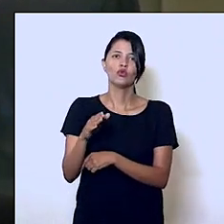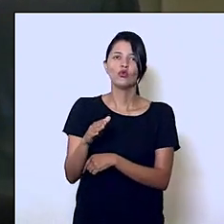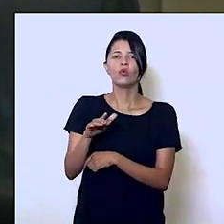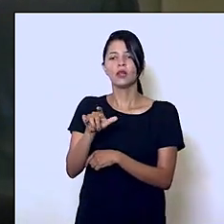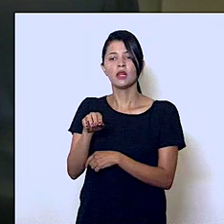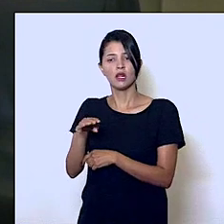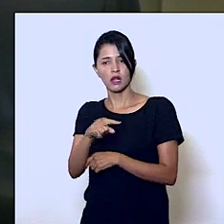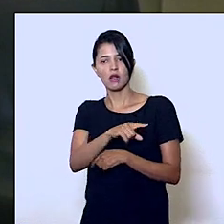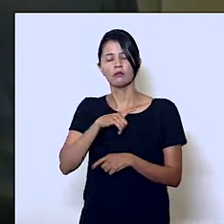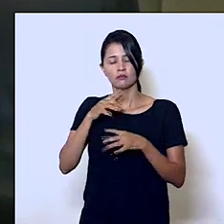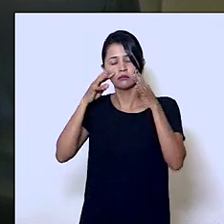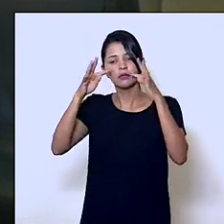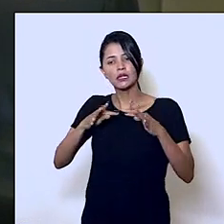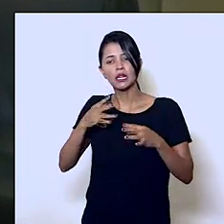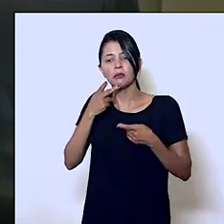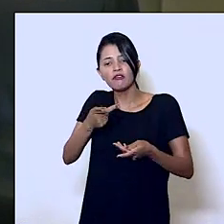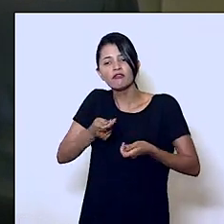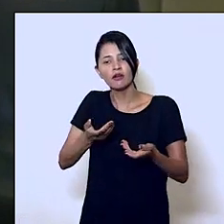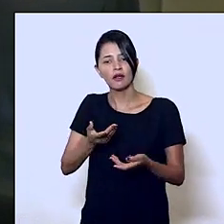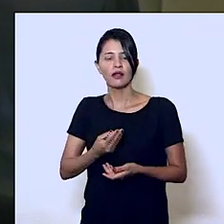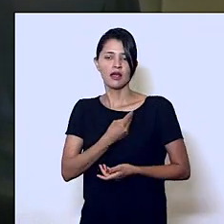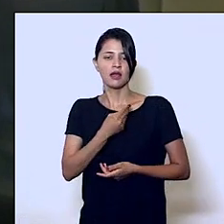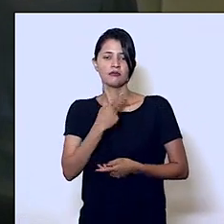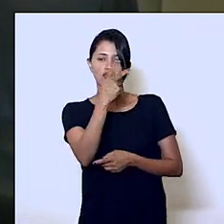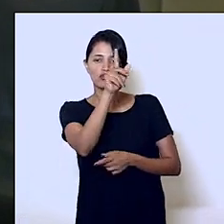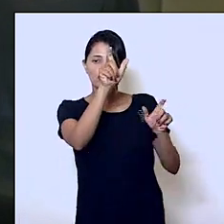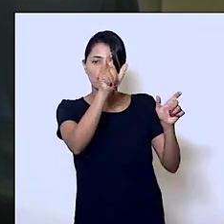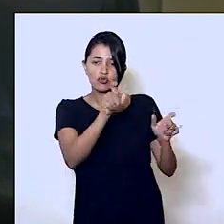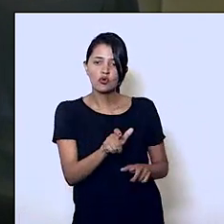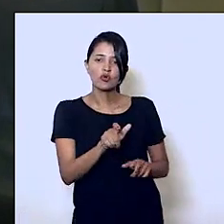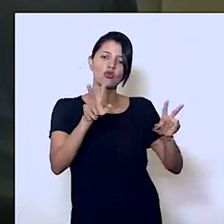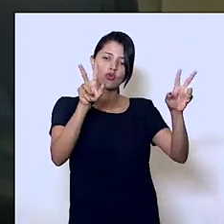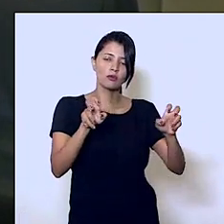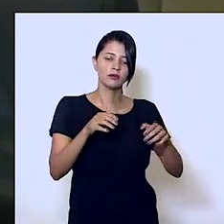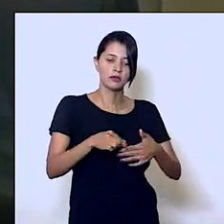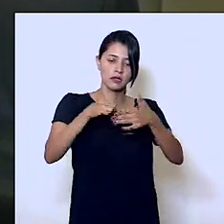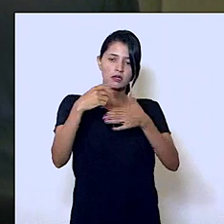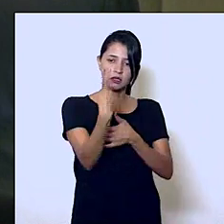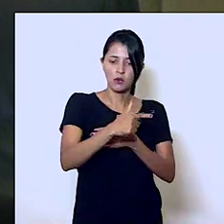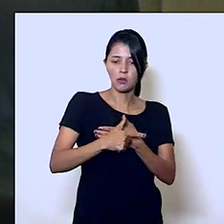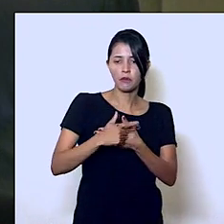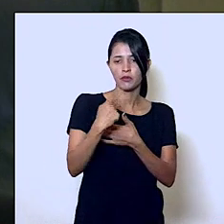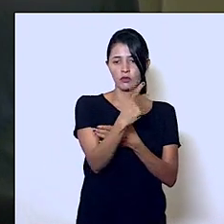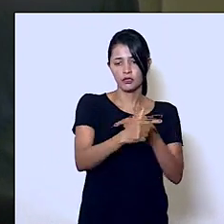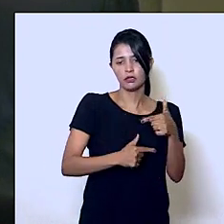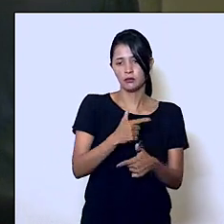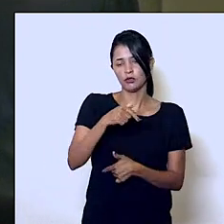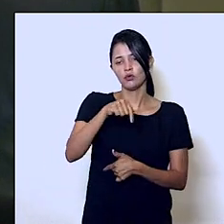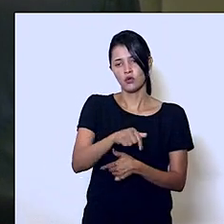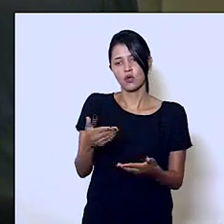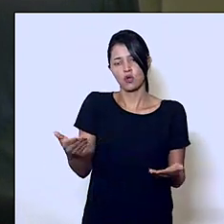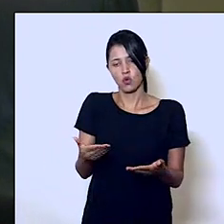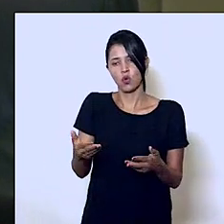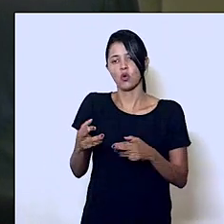dar sobre a liderança e o papel que ele desempenhou na nossa história diplomática recente.